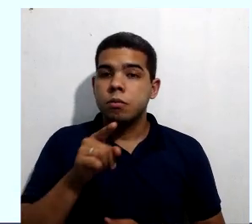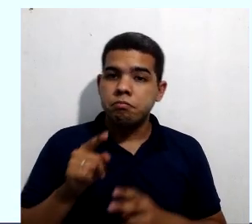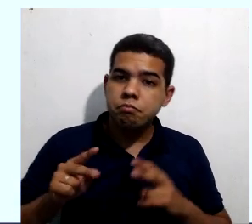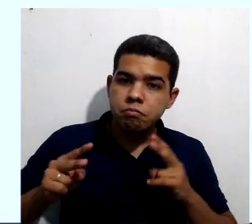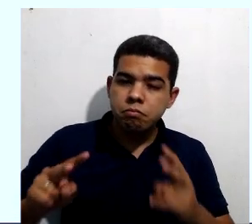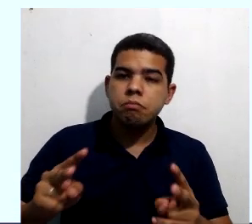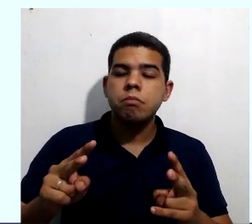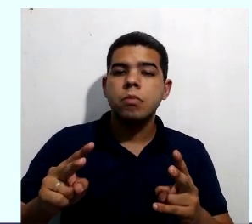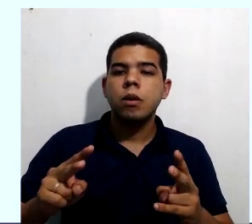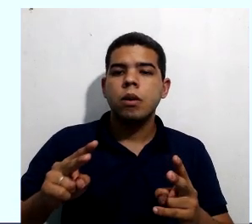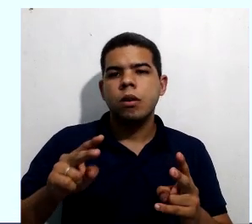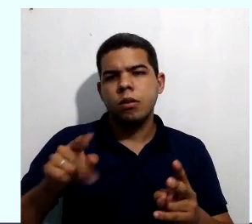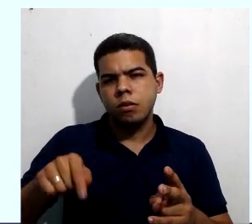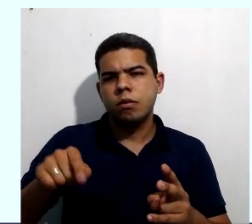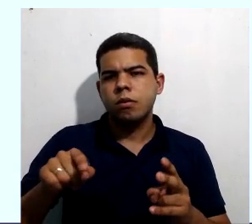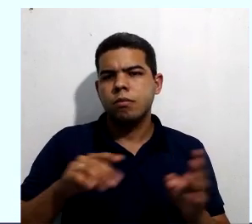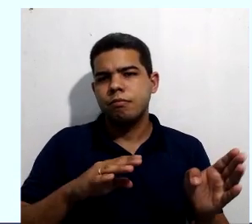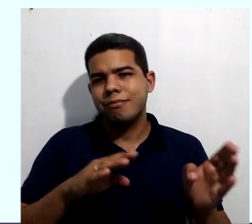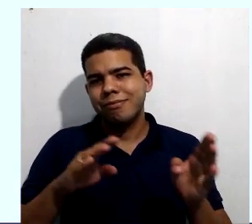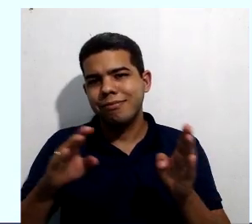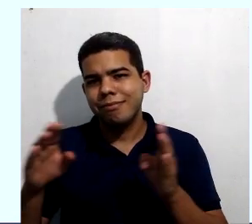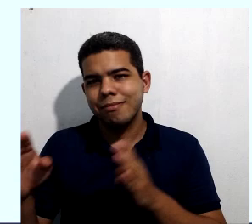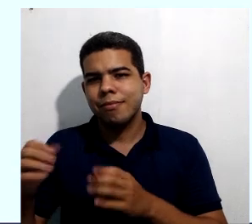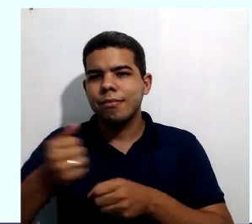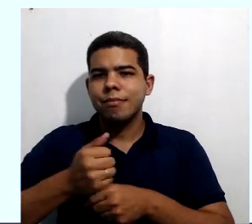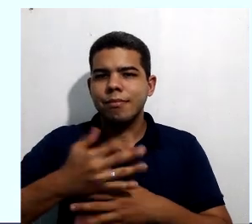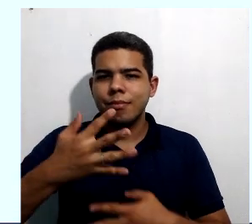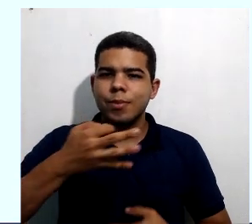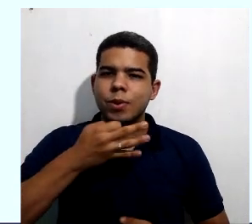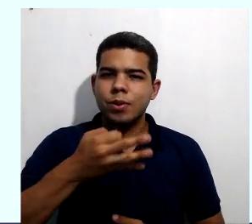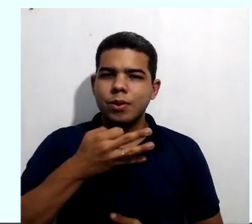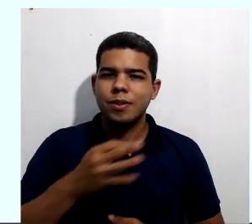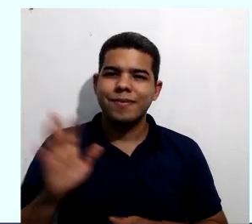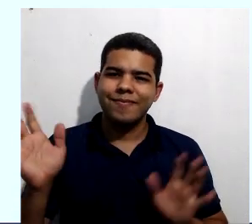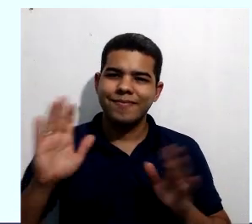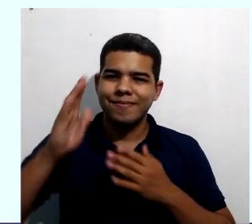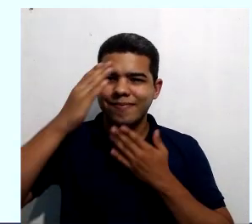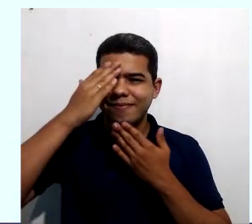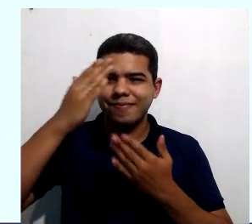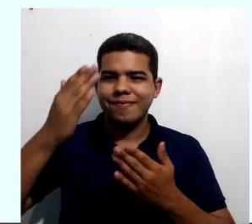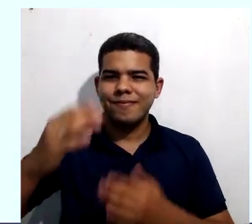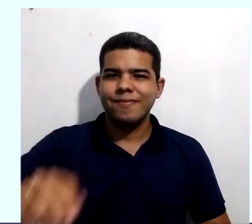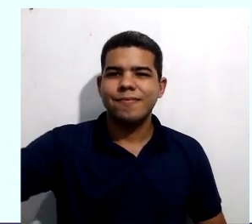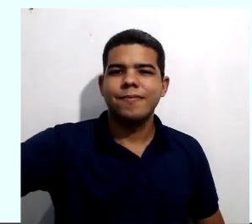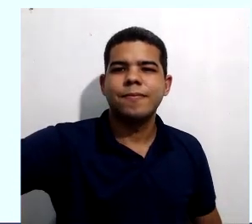EducaPE. Se possível, entra lá no canal e comenta ou dá alguma sugestão. Ok? Obrigado.